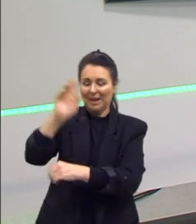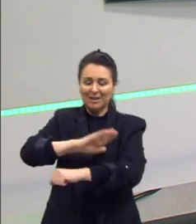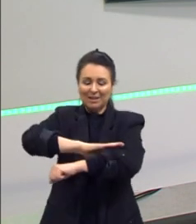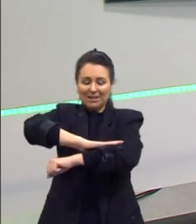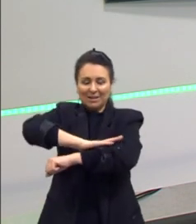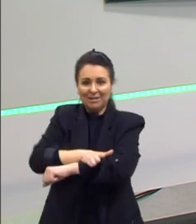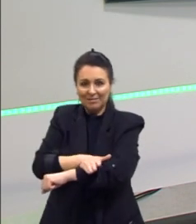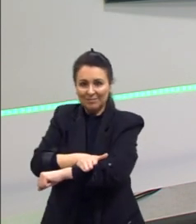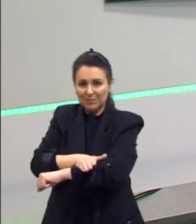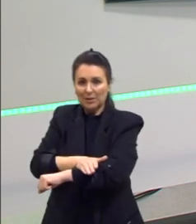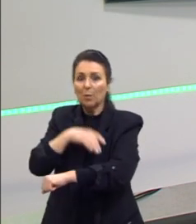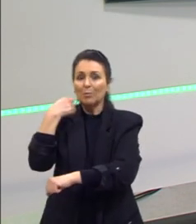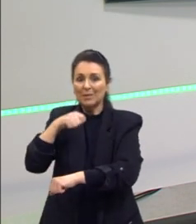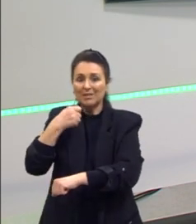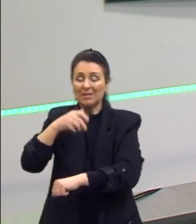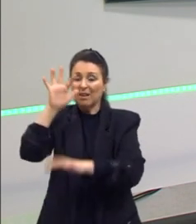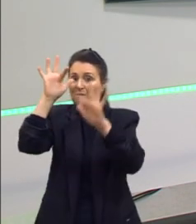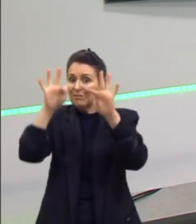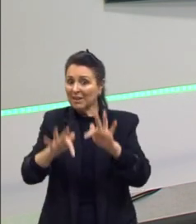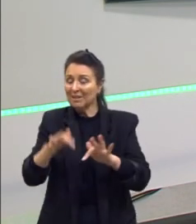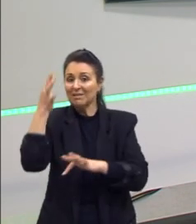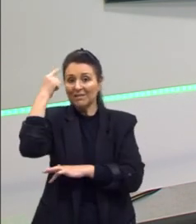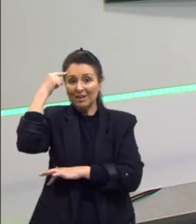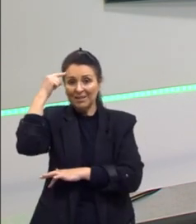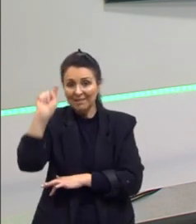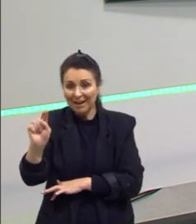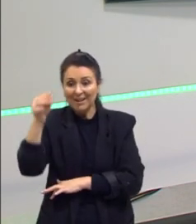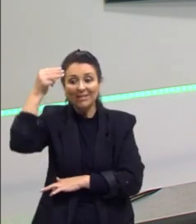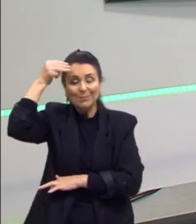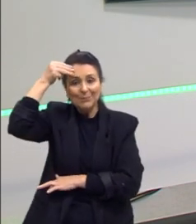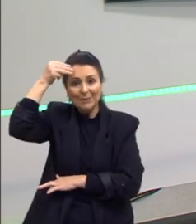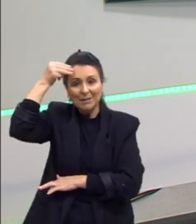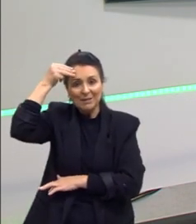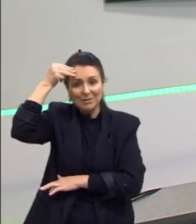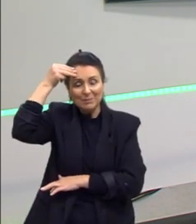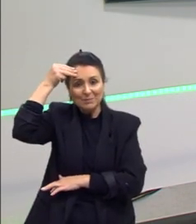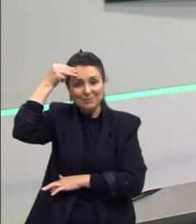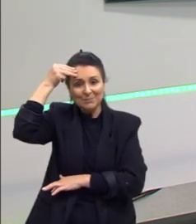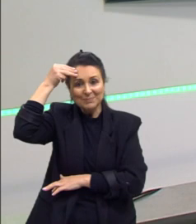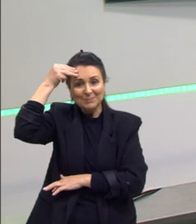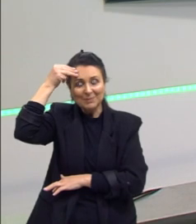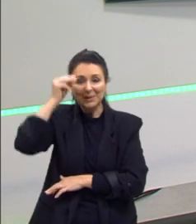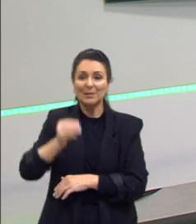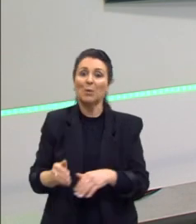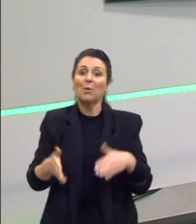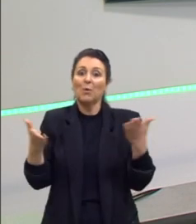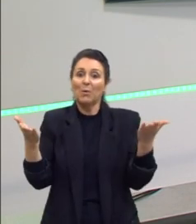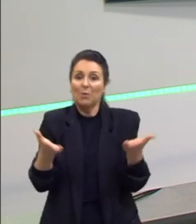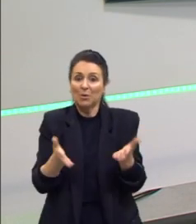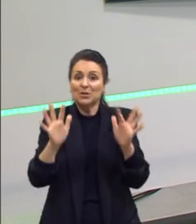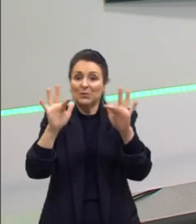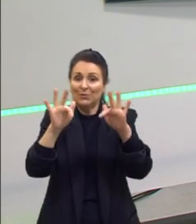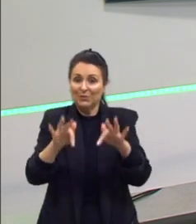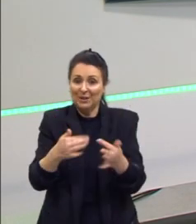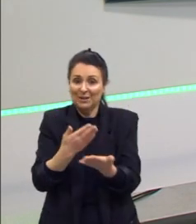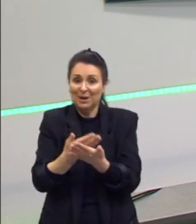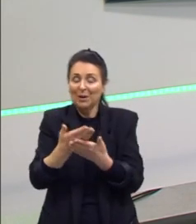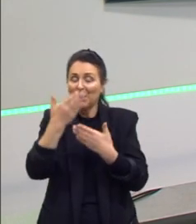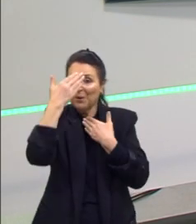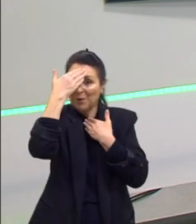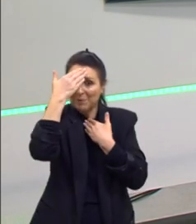Então tem que pisar combater essas ideias na mentalidade tá tão por hoje é isso pessoal